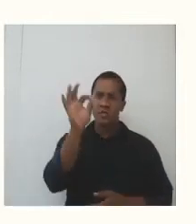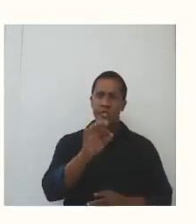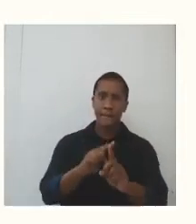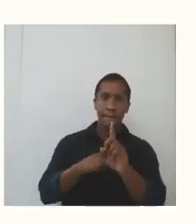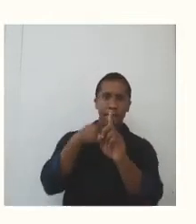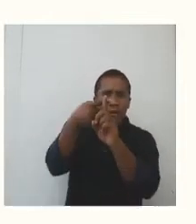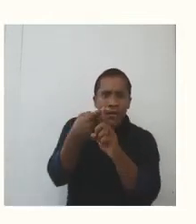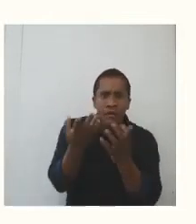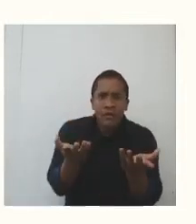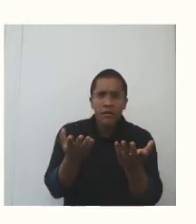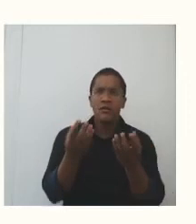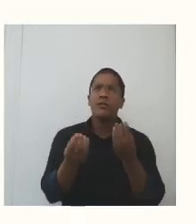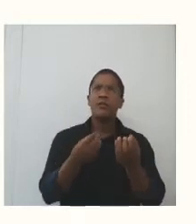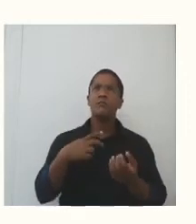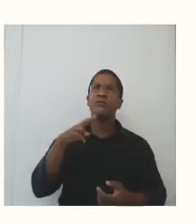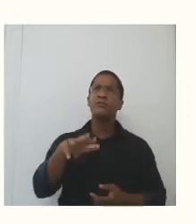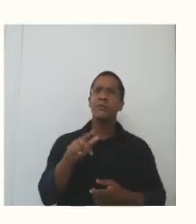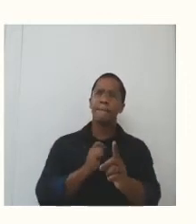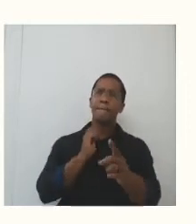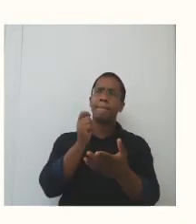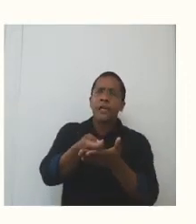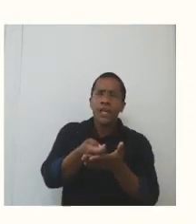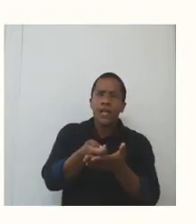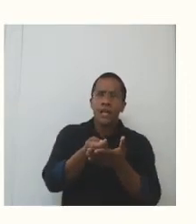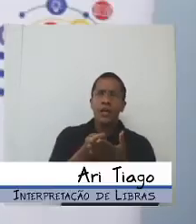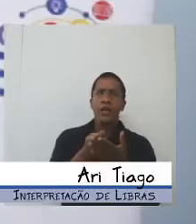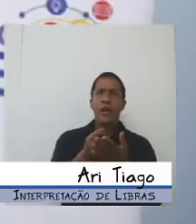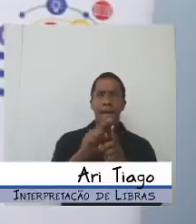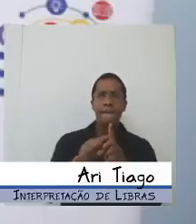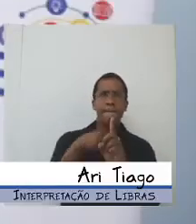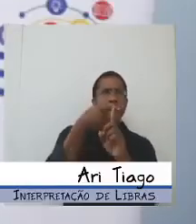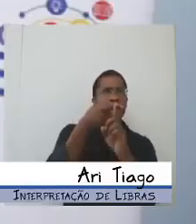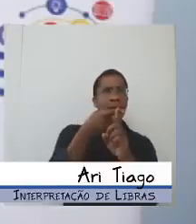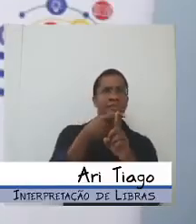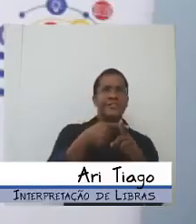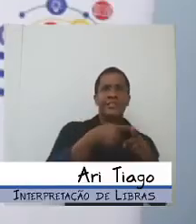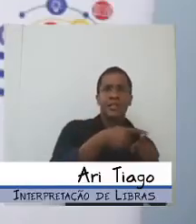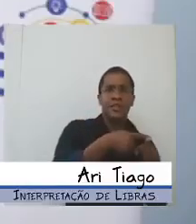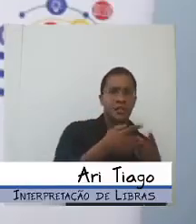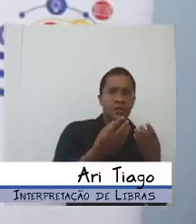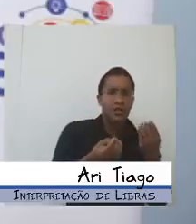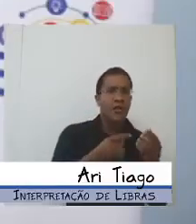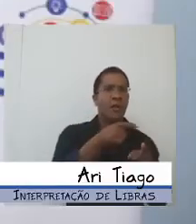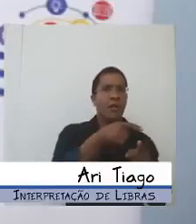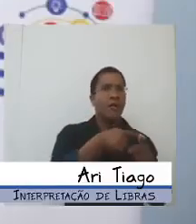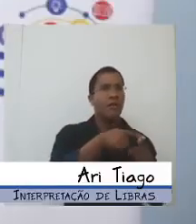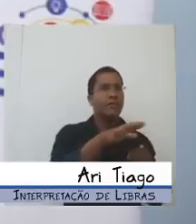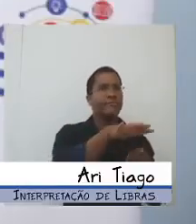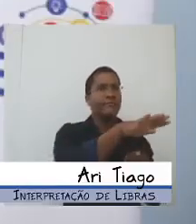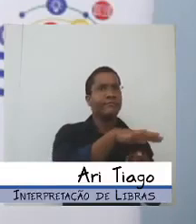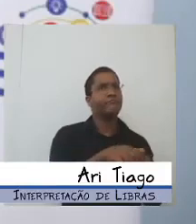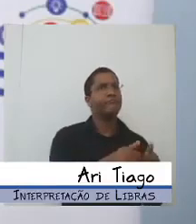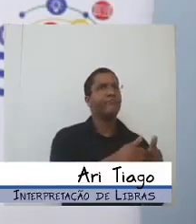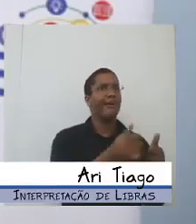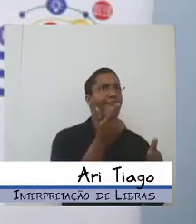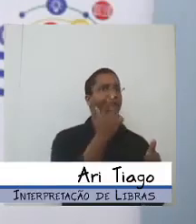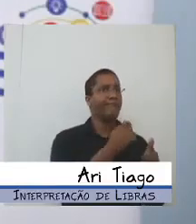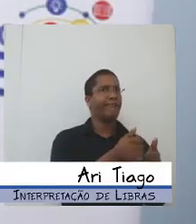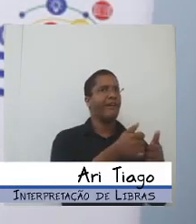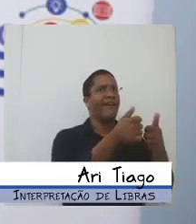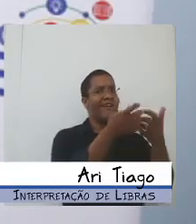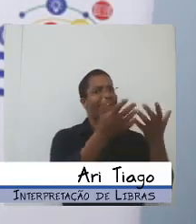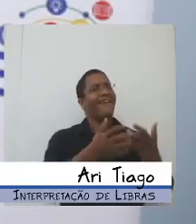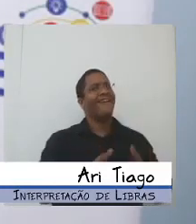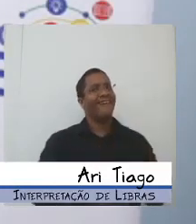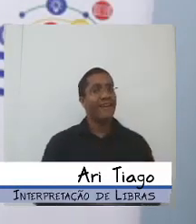mas se até os portugueses pagavam, na ocasião, a mais que os ingleses se deram muito bem, pessoal, na história. Muito bem.